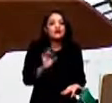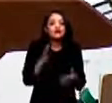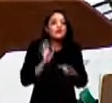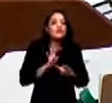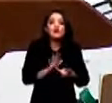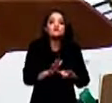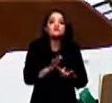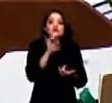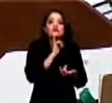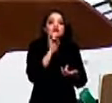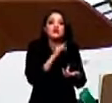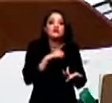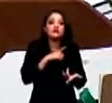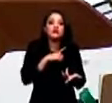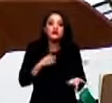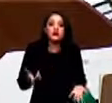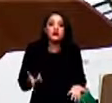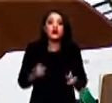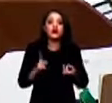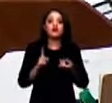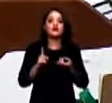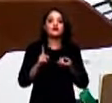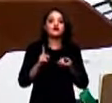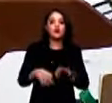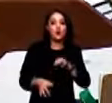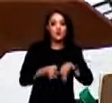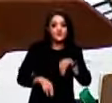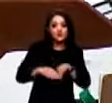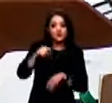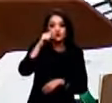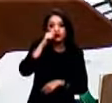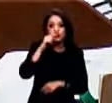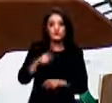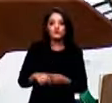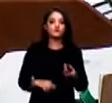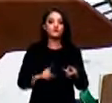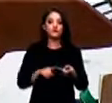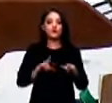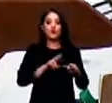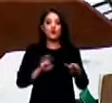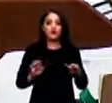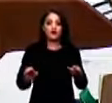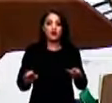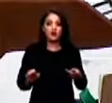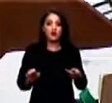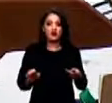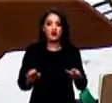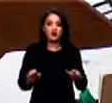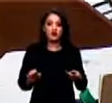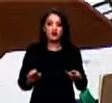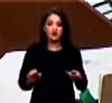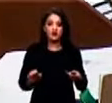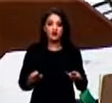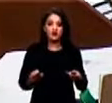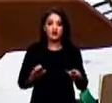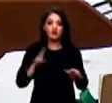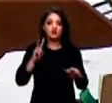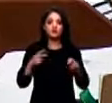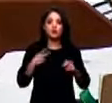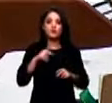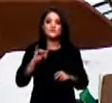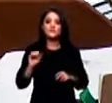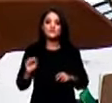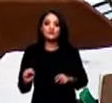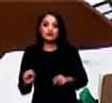fácil buscar. O ministro Edson Fachin, MS 37522, o RE 659412, incidência do PIS